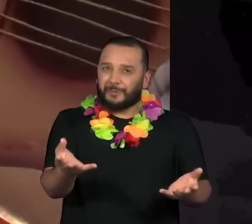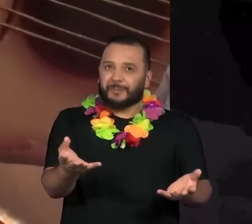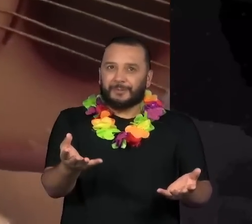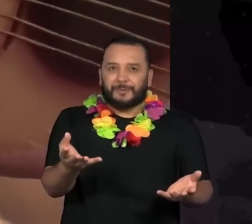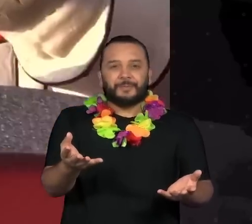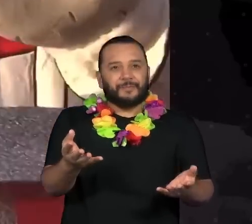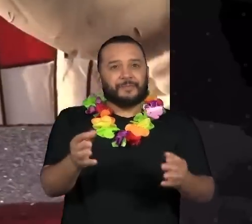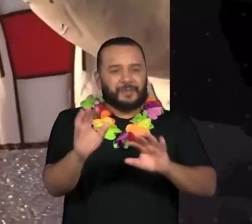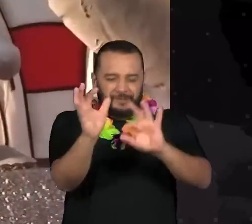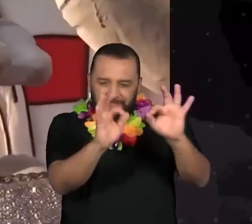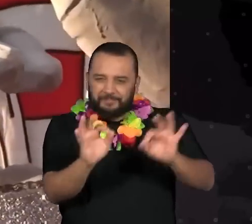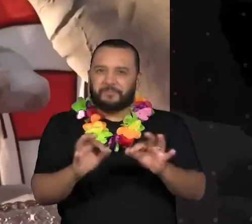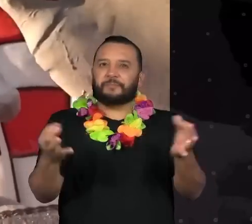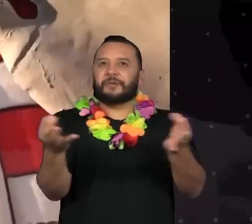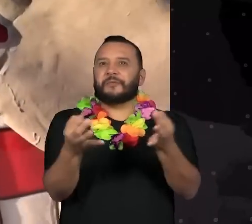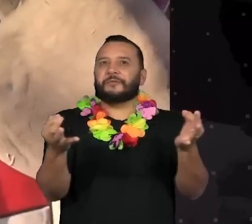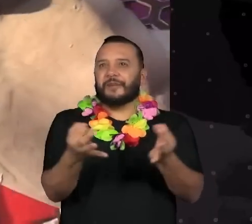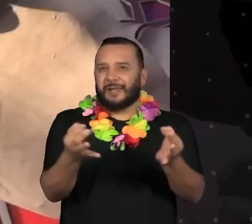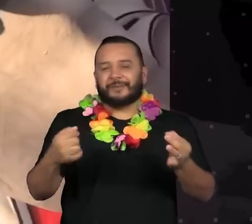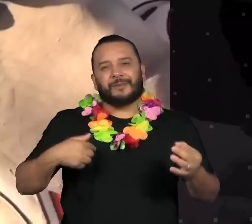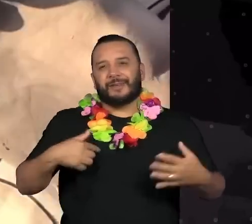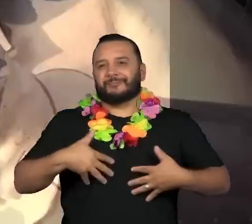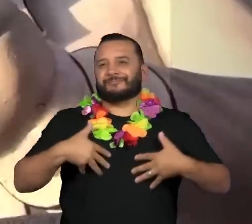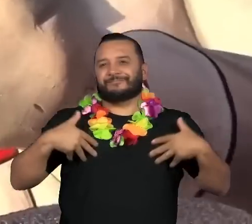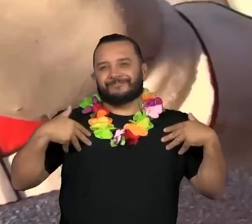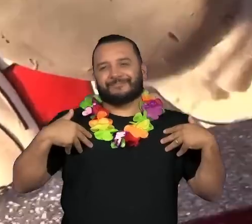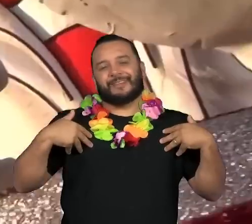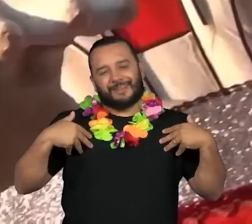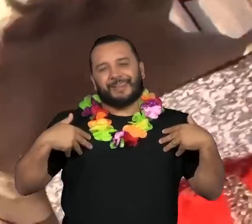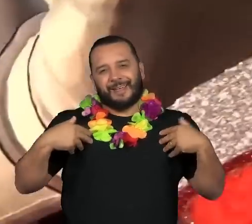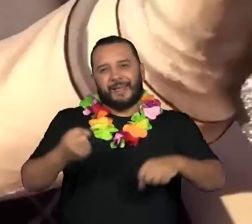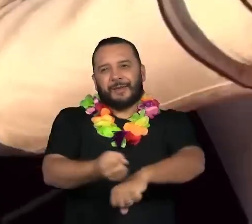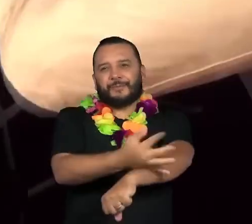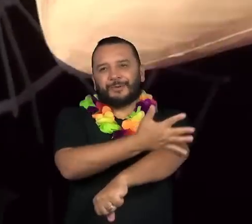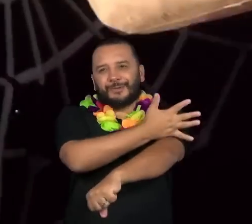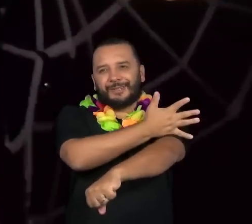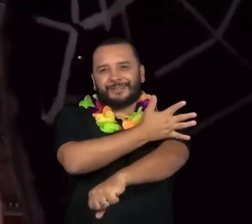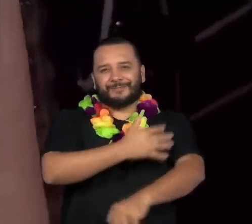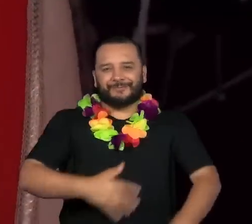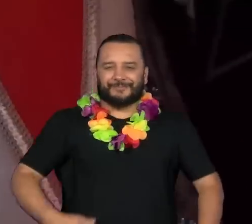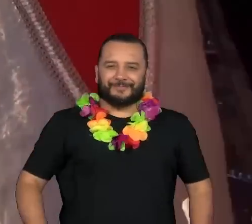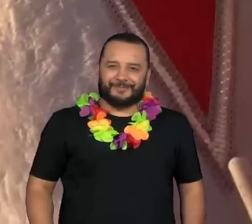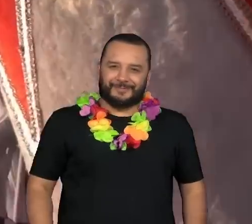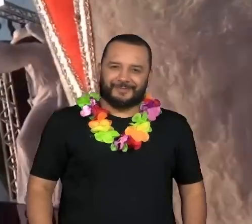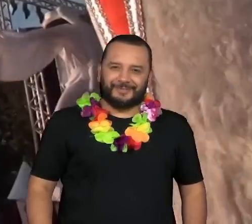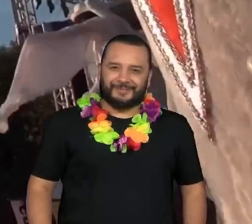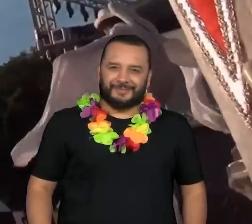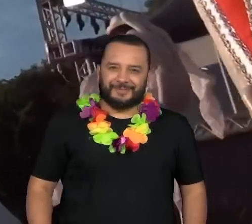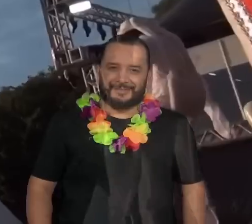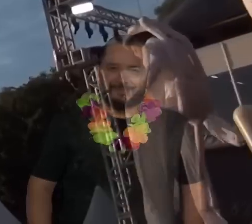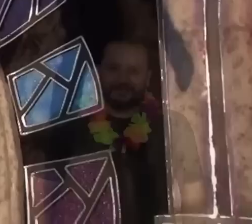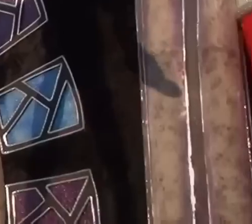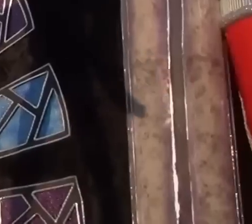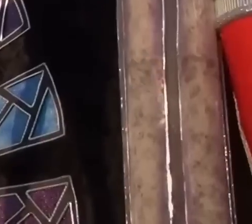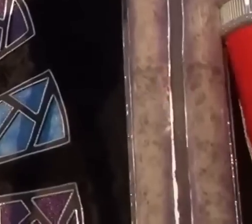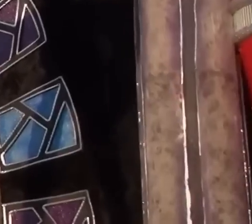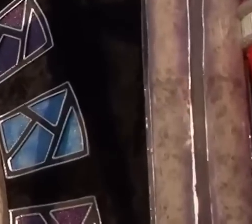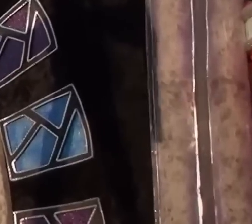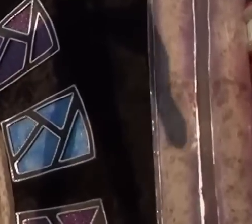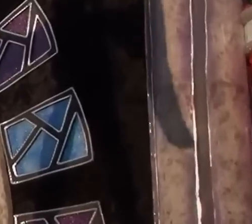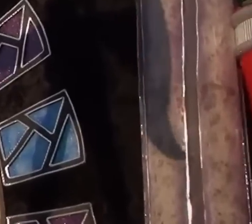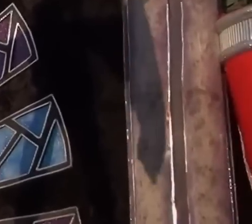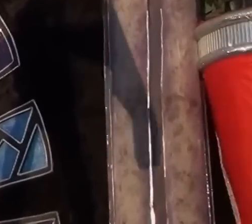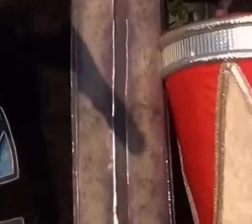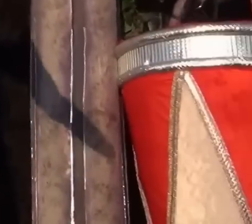do melhor. Isso daí não tem como não ficar emocionado. Dá gosto ver de novo o